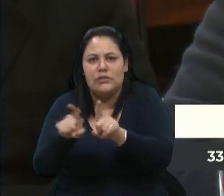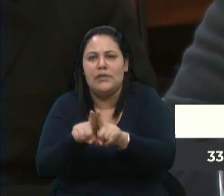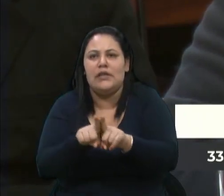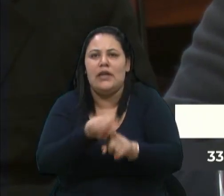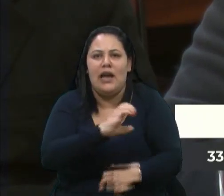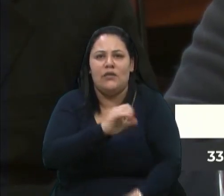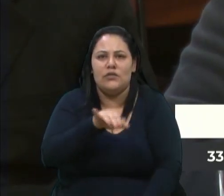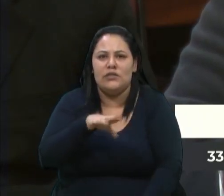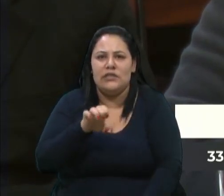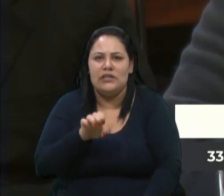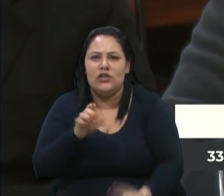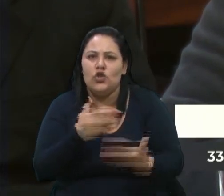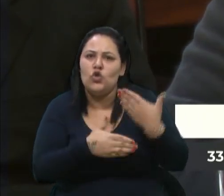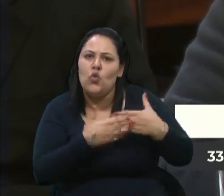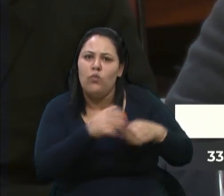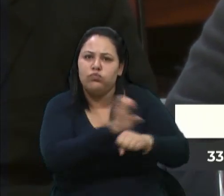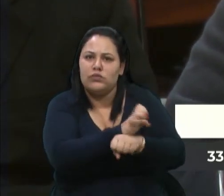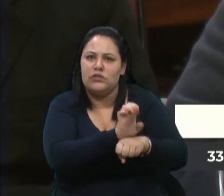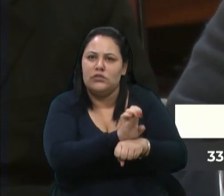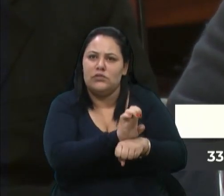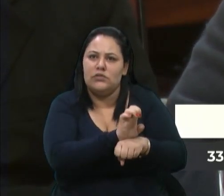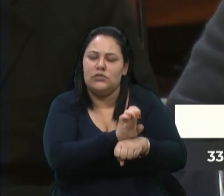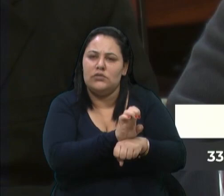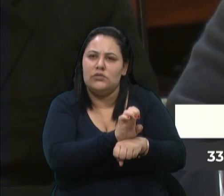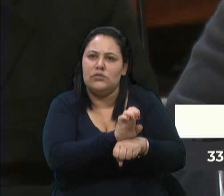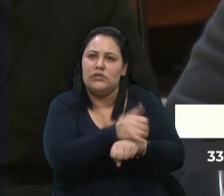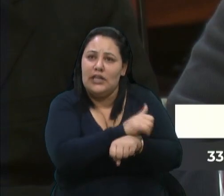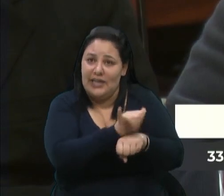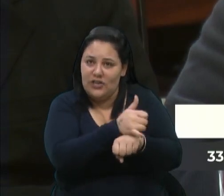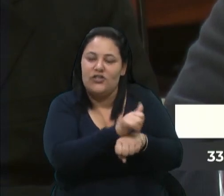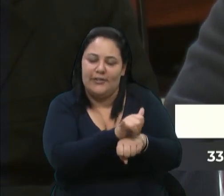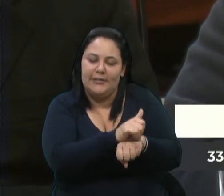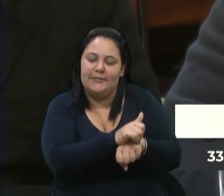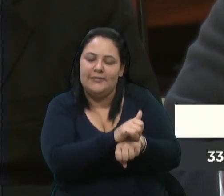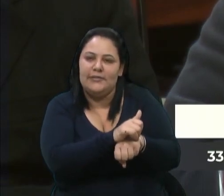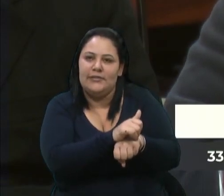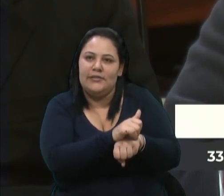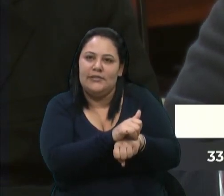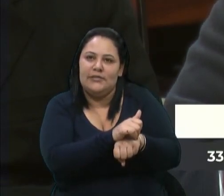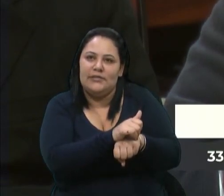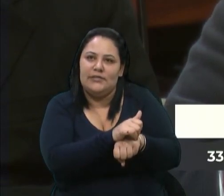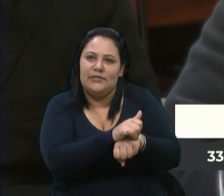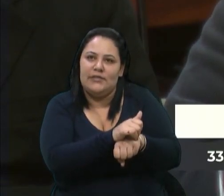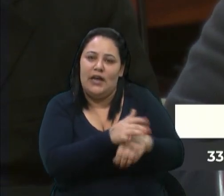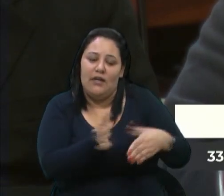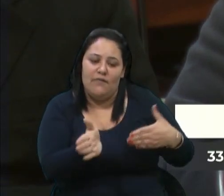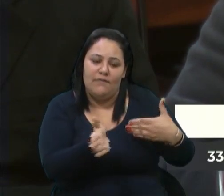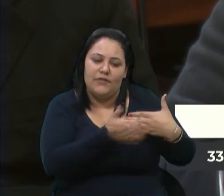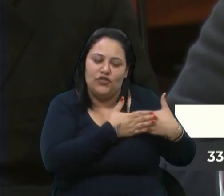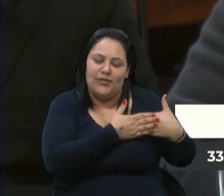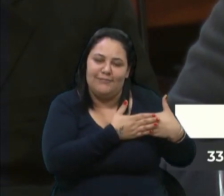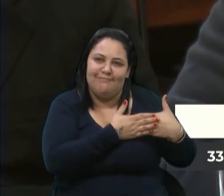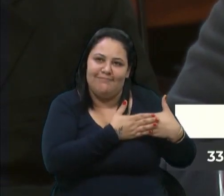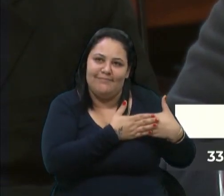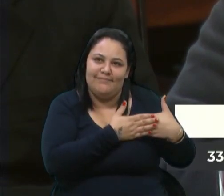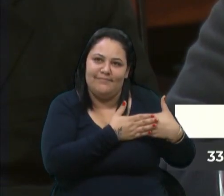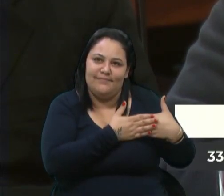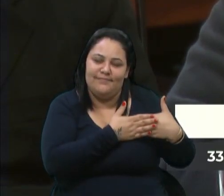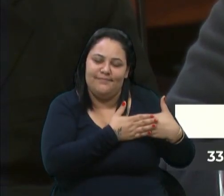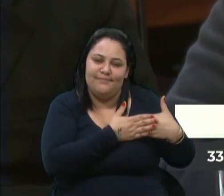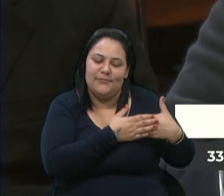questão estratégica. Foram fechados, na gestão Cassada, 2 dos